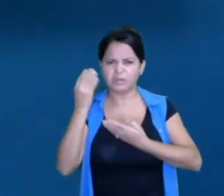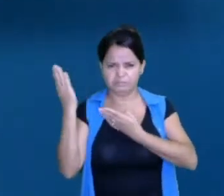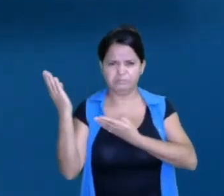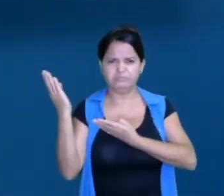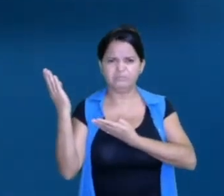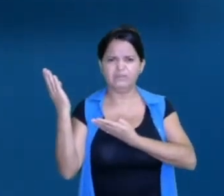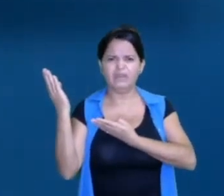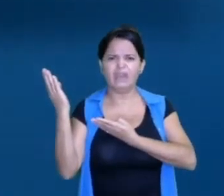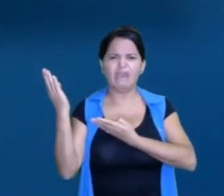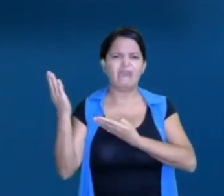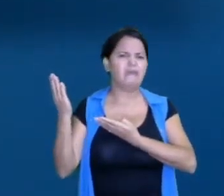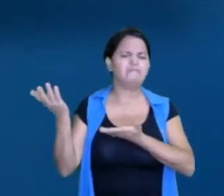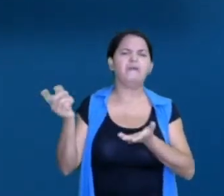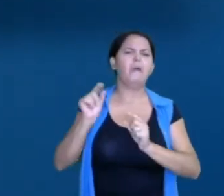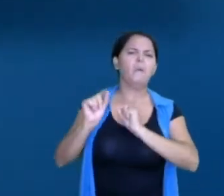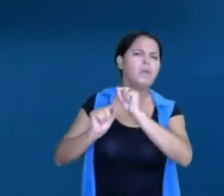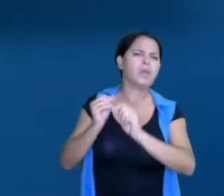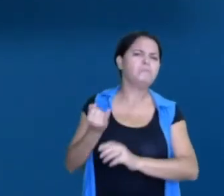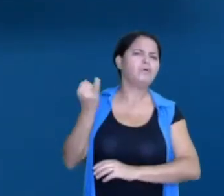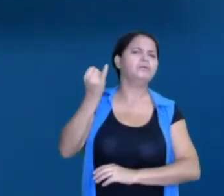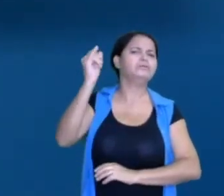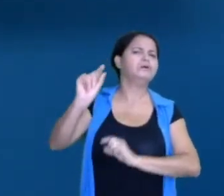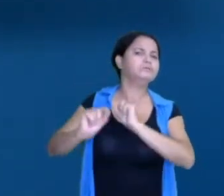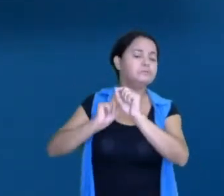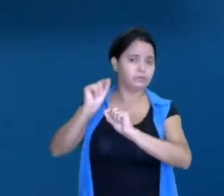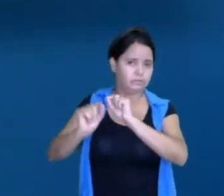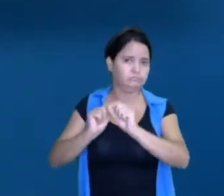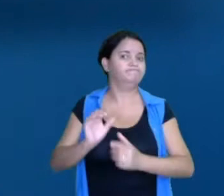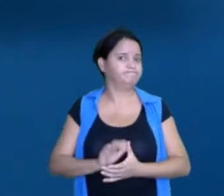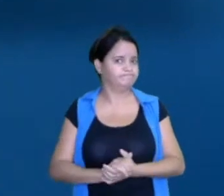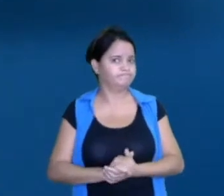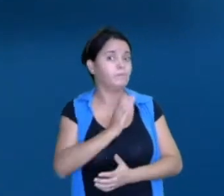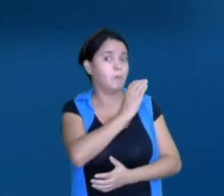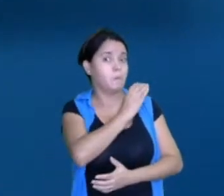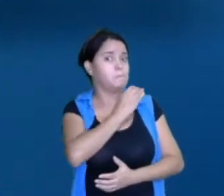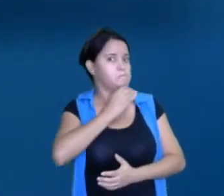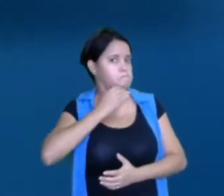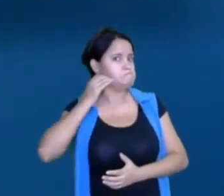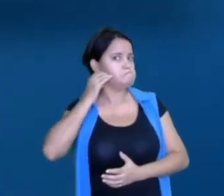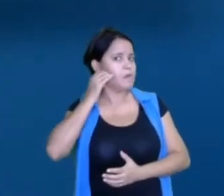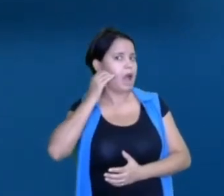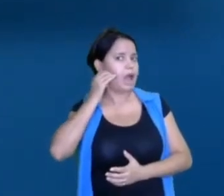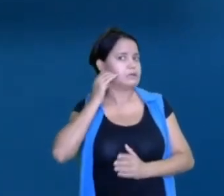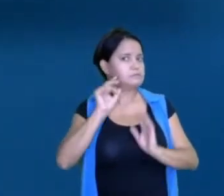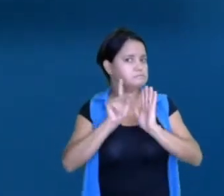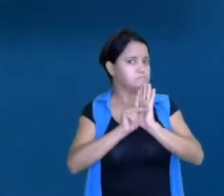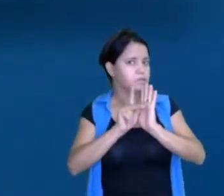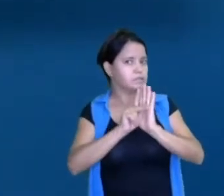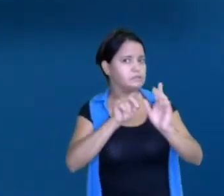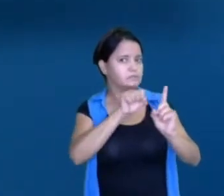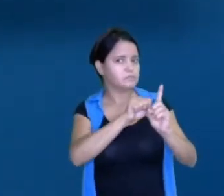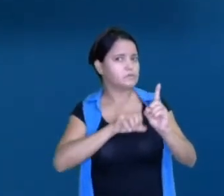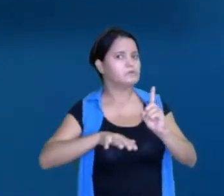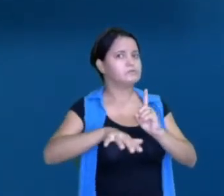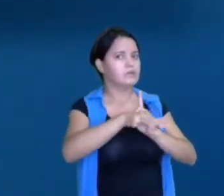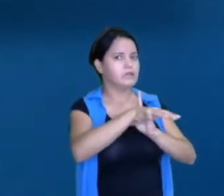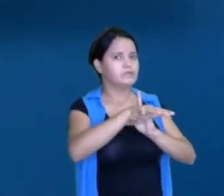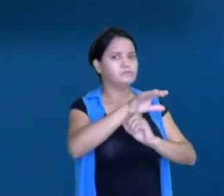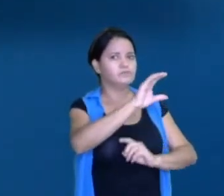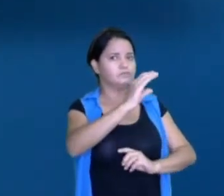Bom, pessoal, Karl Marx ele é ligado a um socialismo científico. O que é